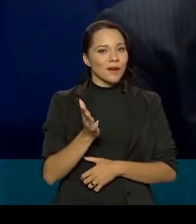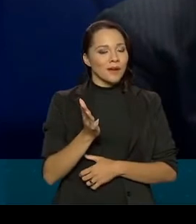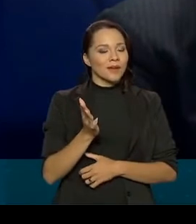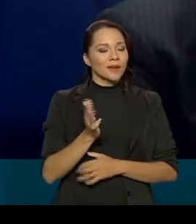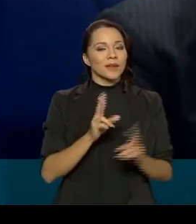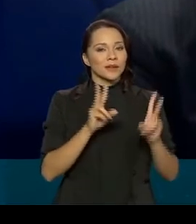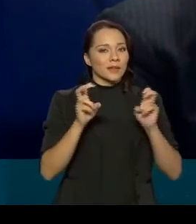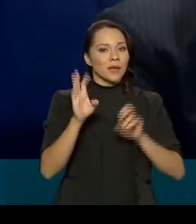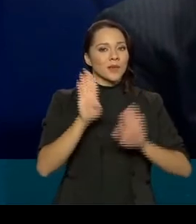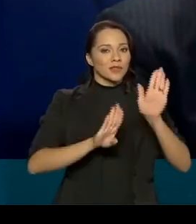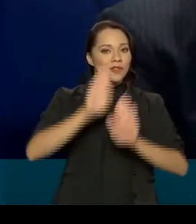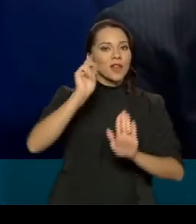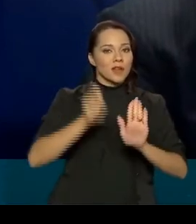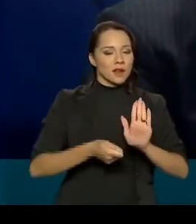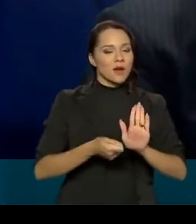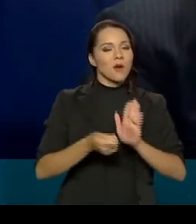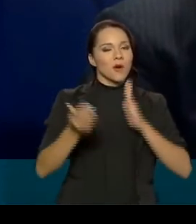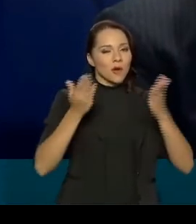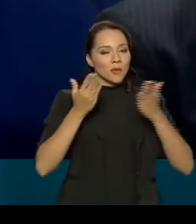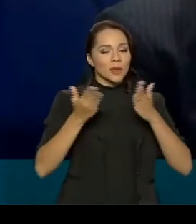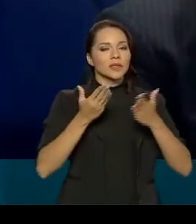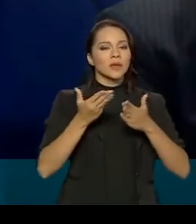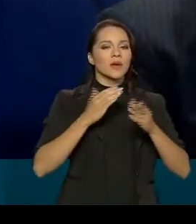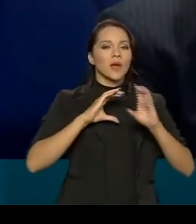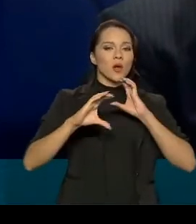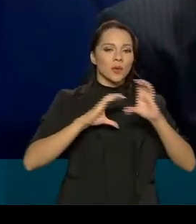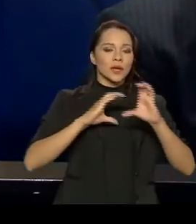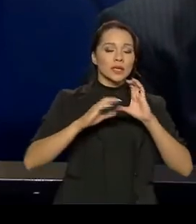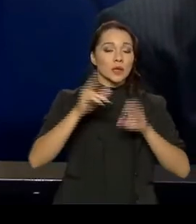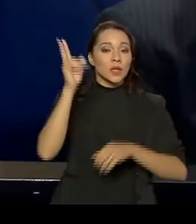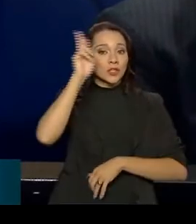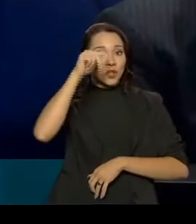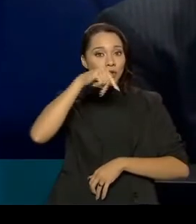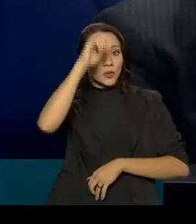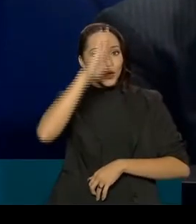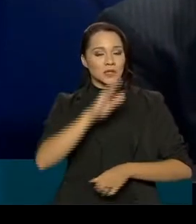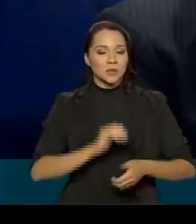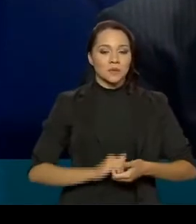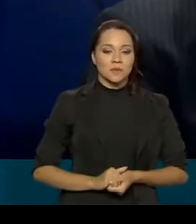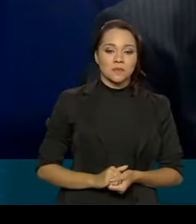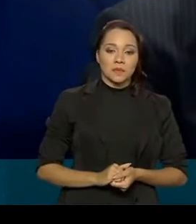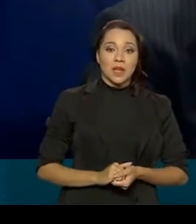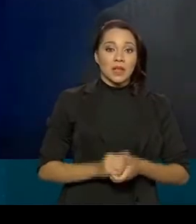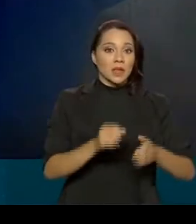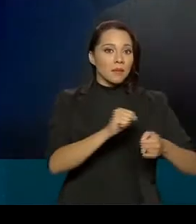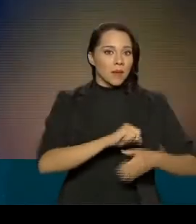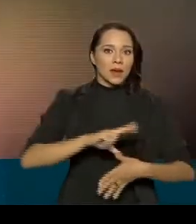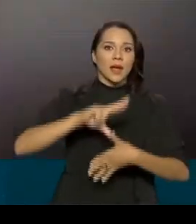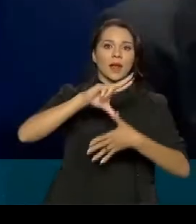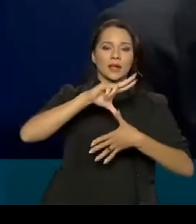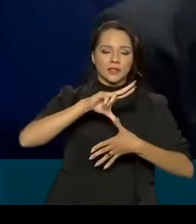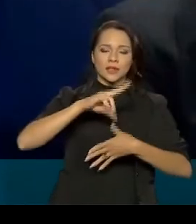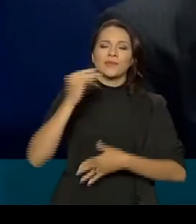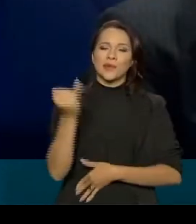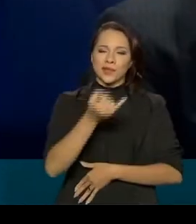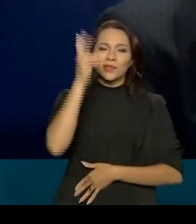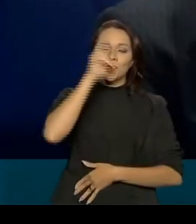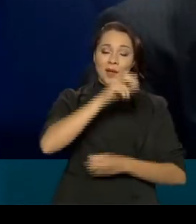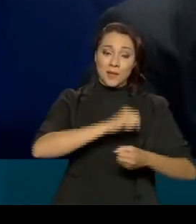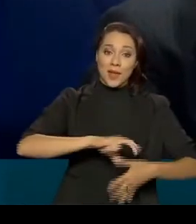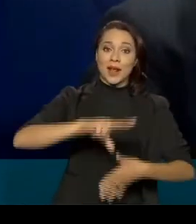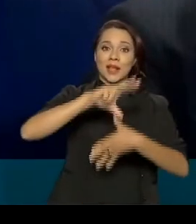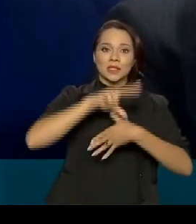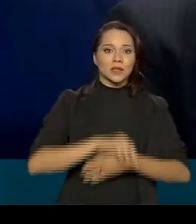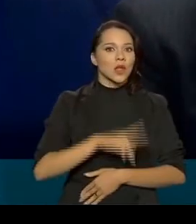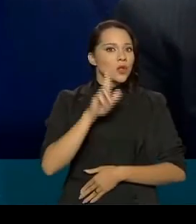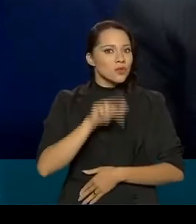de leilão relativo a telecomunicações da história desse país. Nem na América Latina, bem lembrado, ministro, nunca tivemos